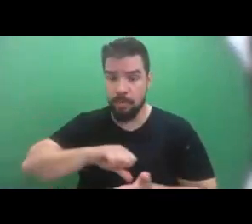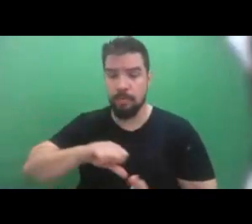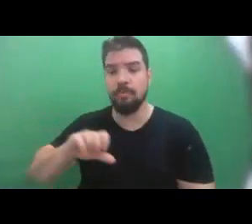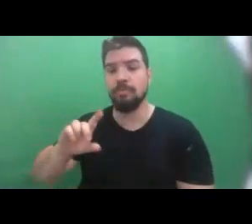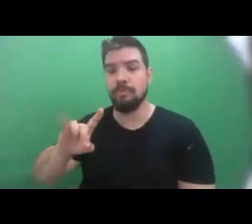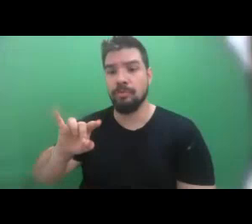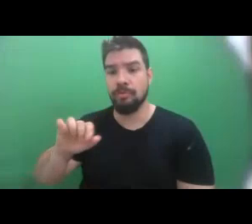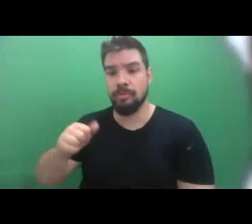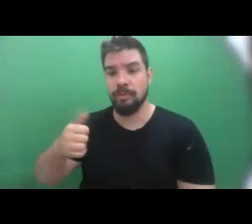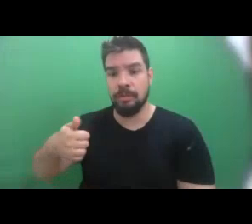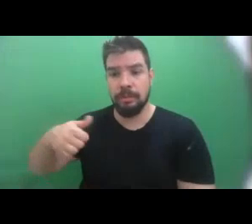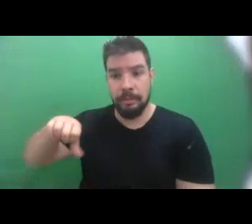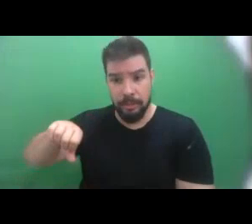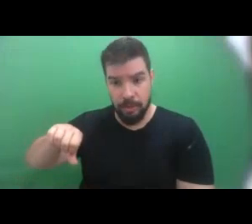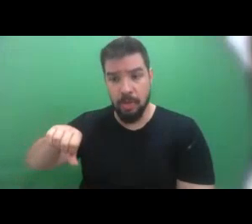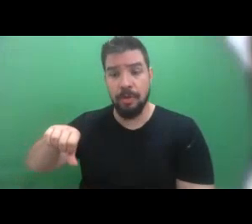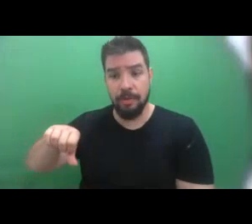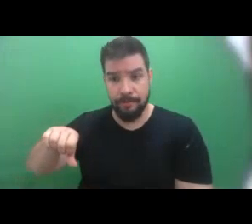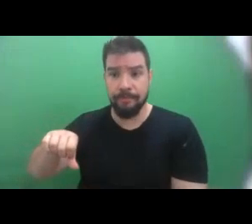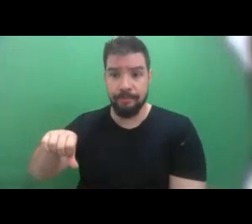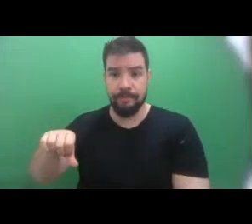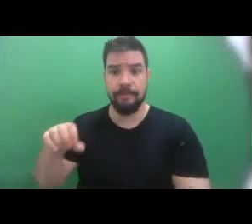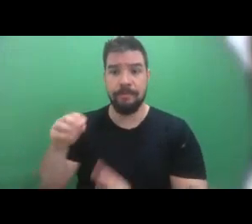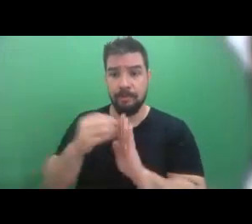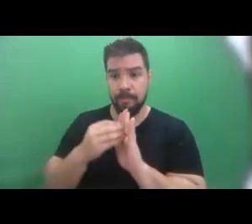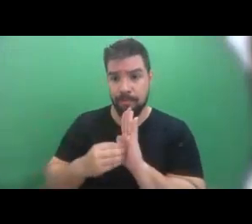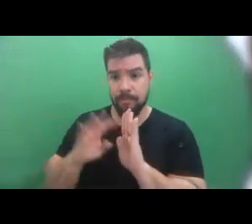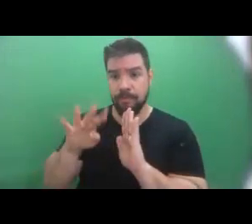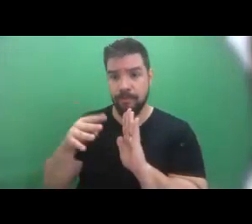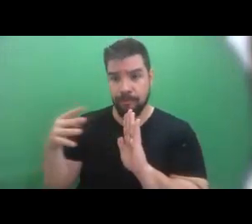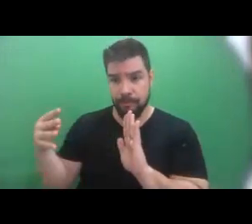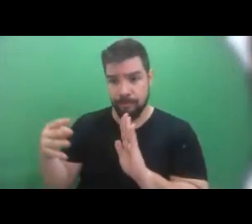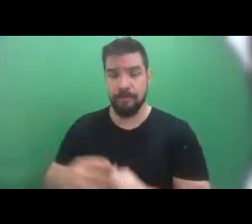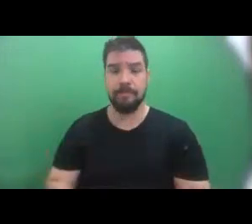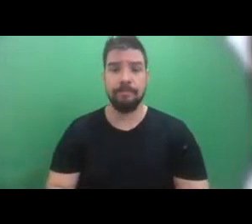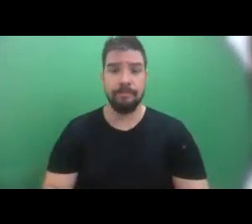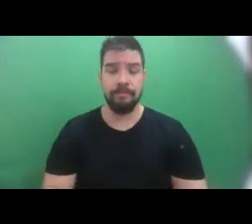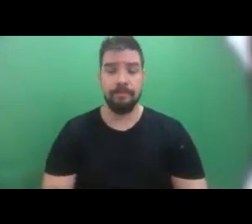mesmo, como previsto, tá? A previsão do nosso horário